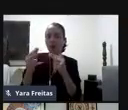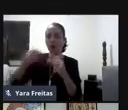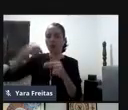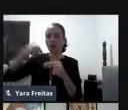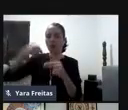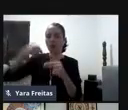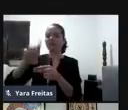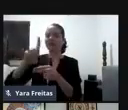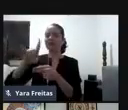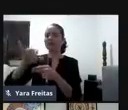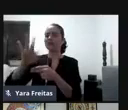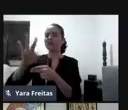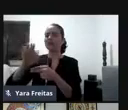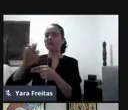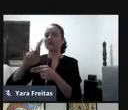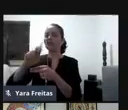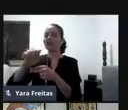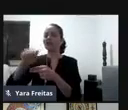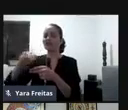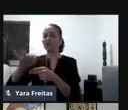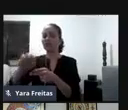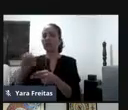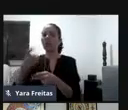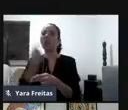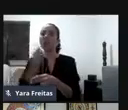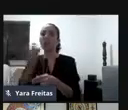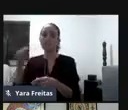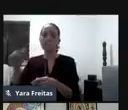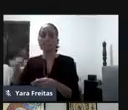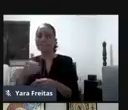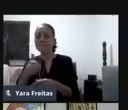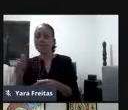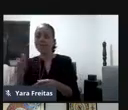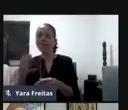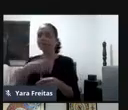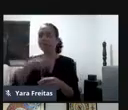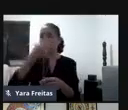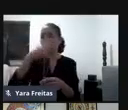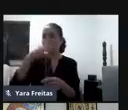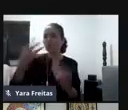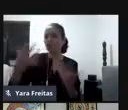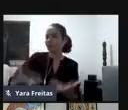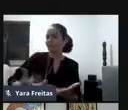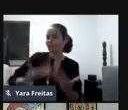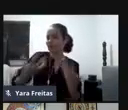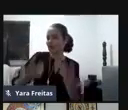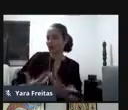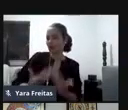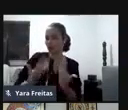rica em peixes, frutas, verduras, né?